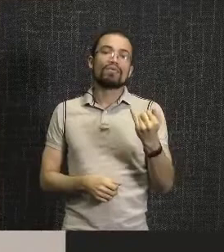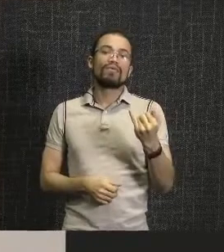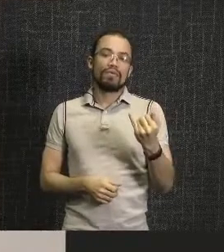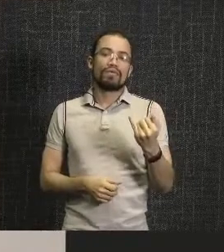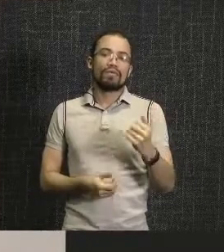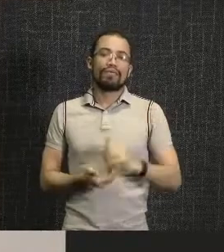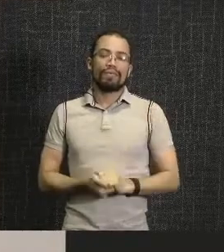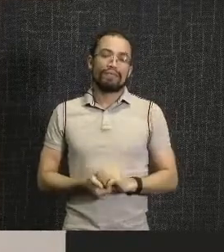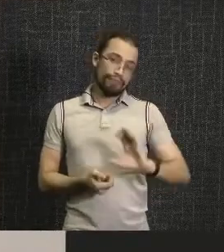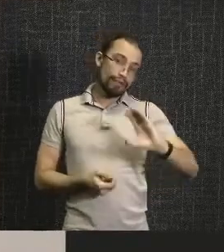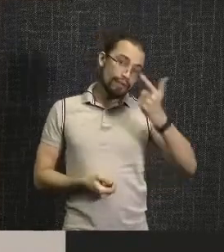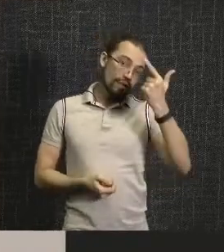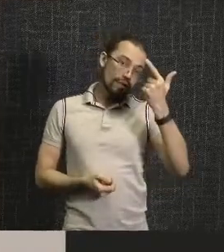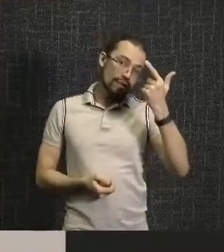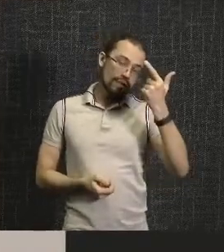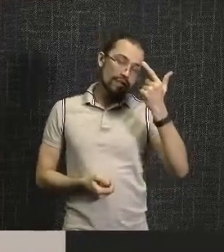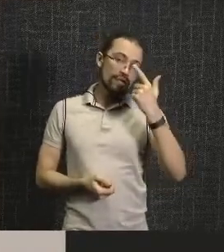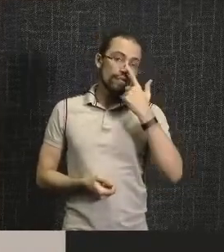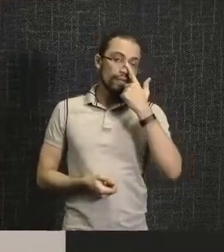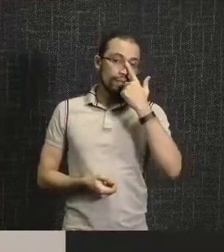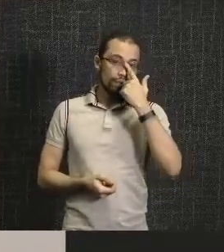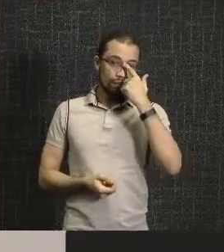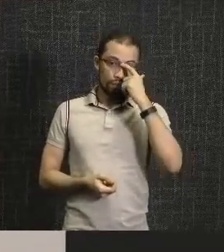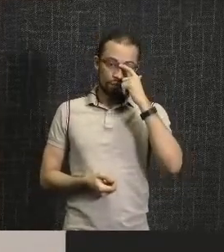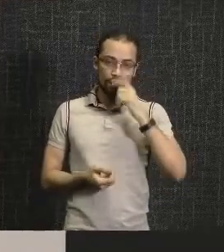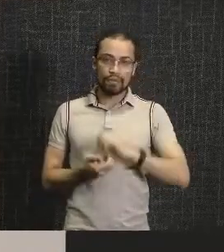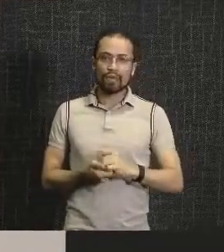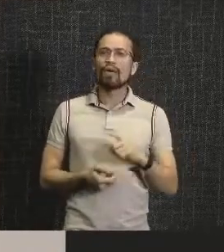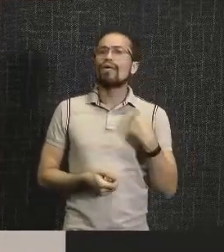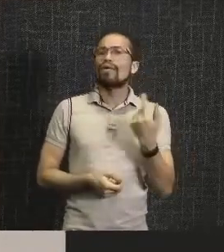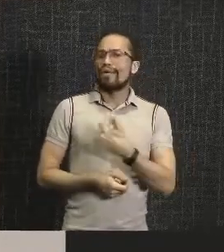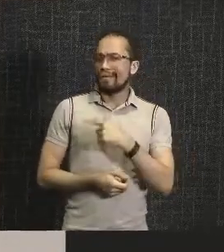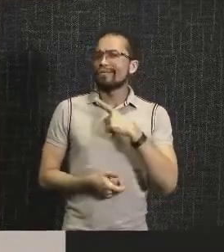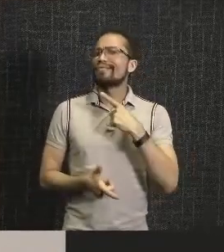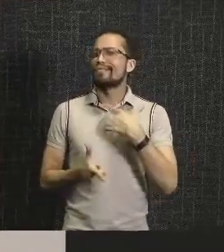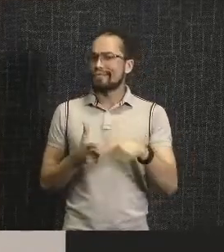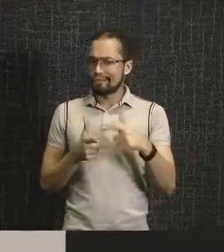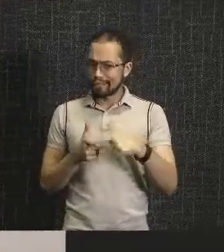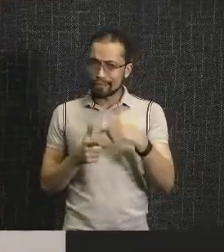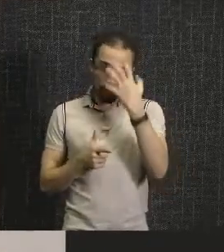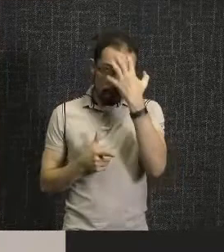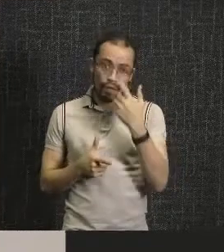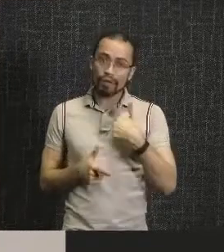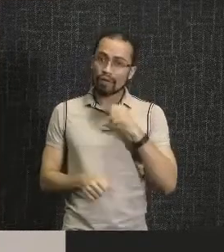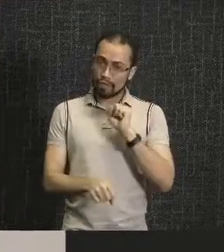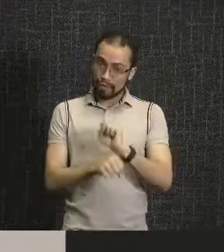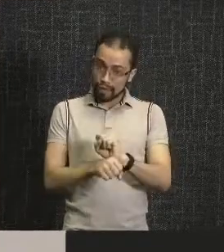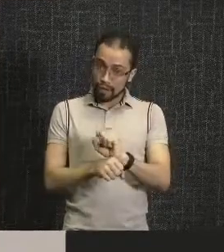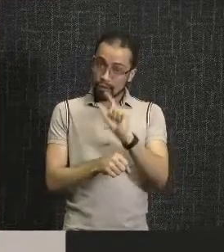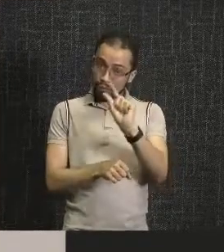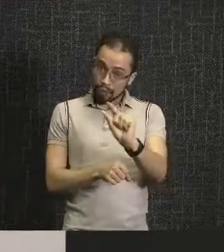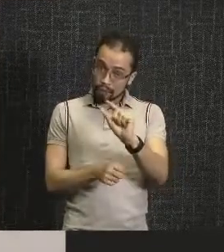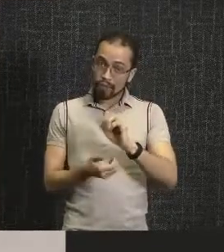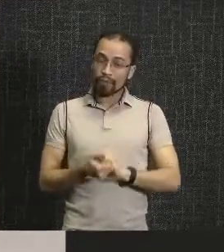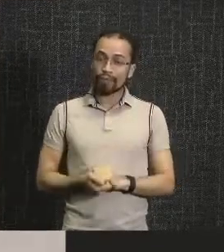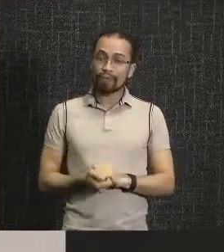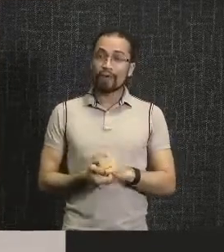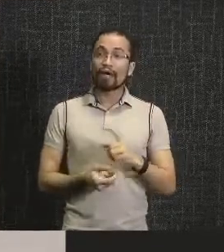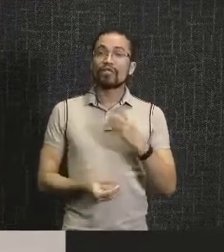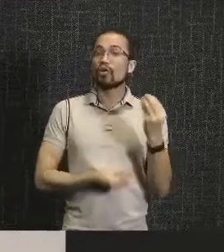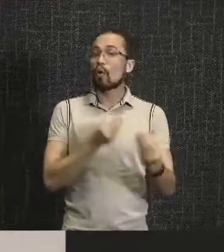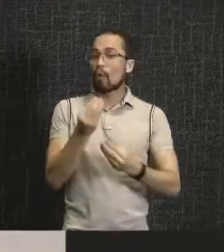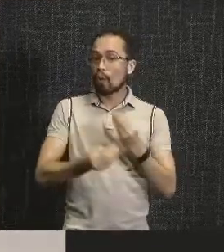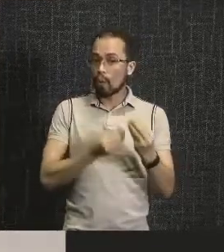É claro que a gente tem um problema sério, que eu vou agora parar um pouquinho aqui, é que como a gente financia